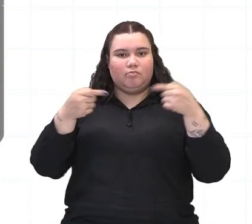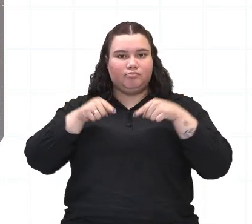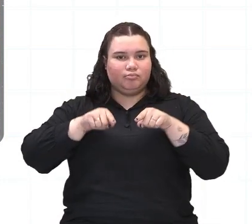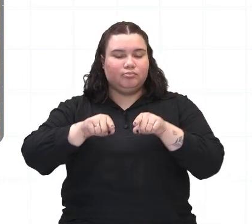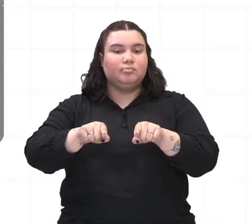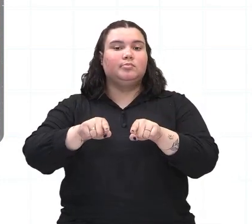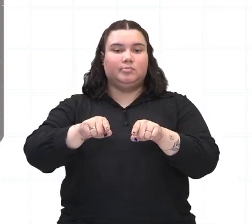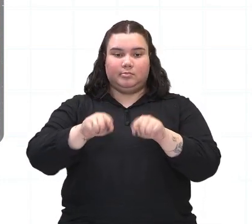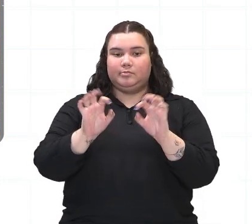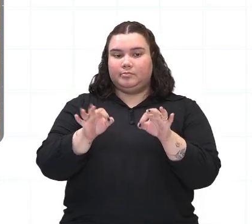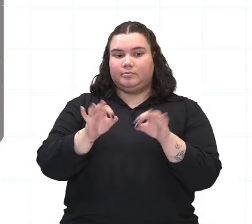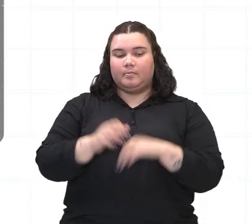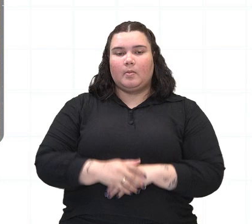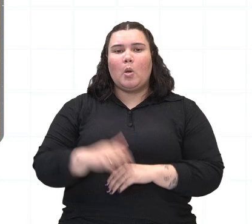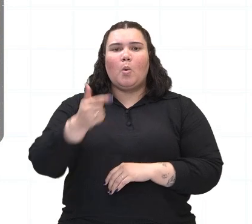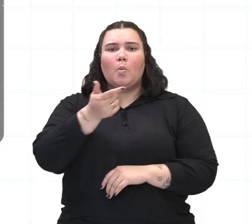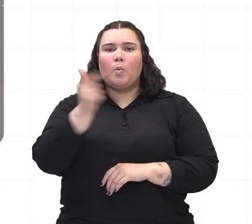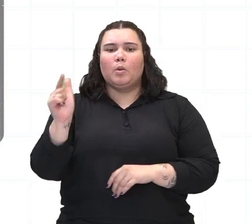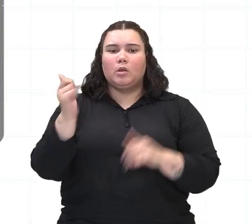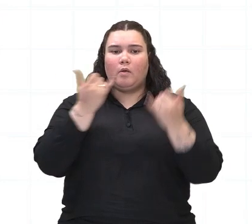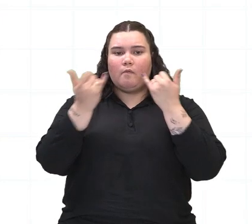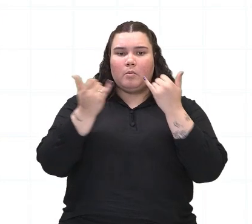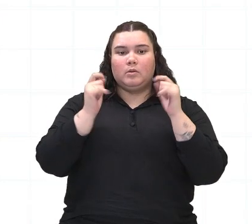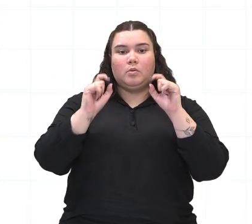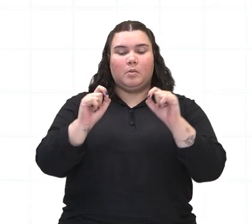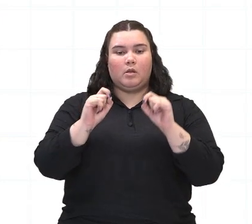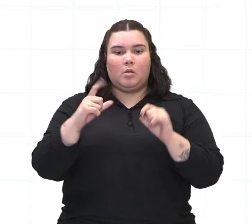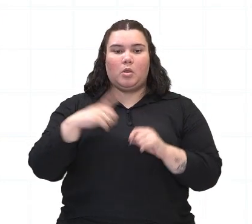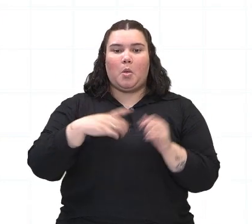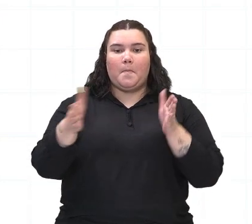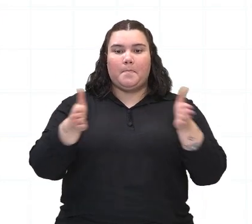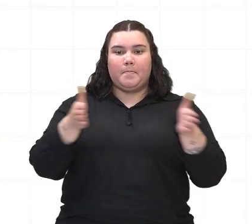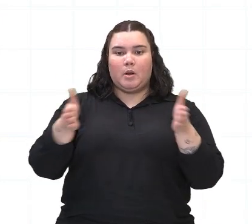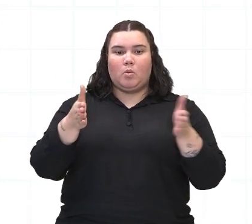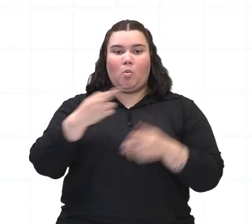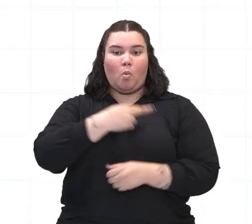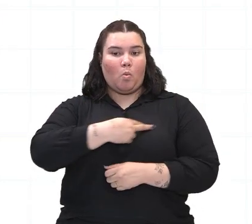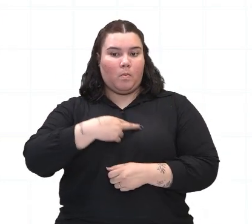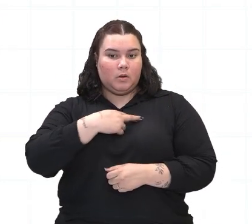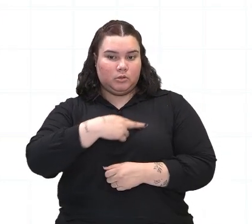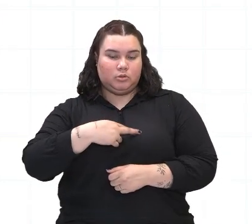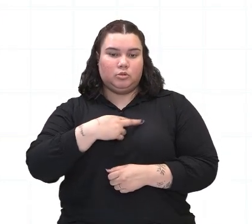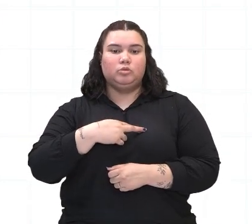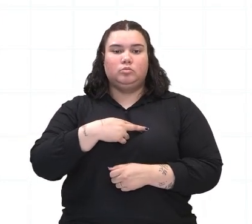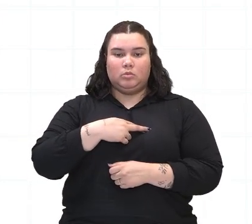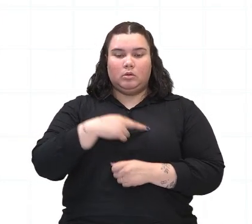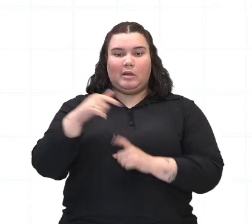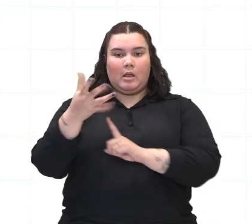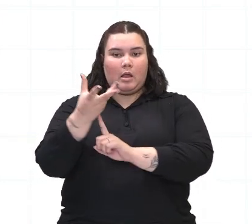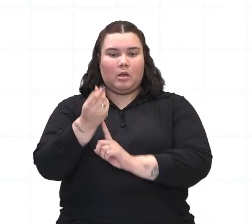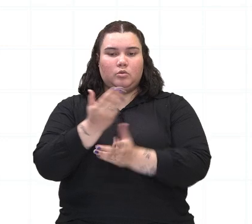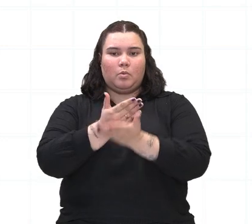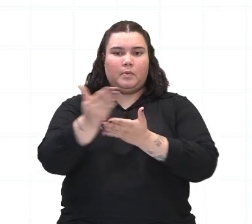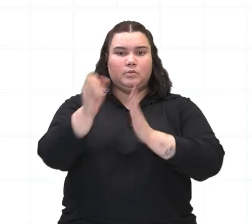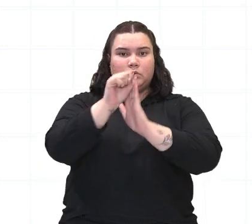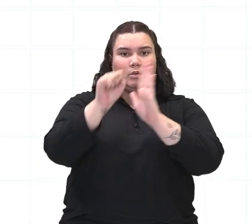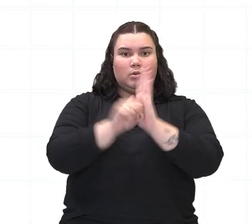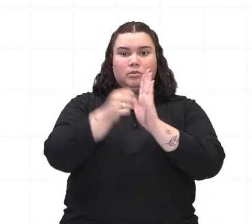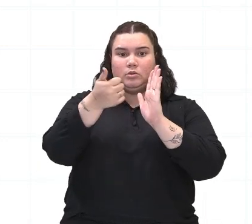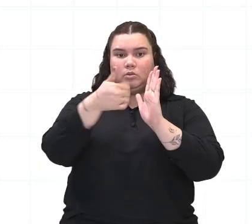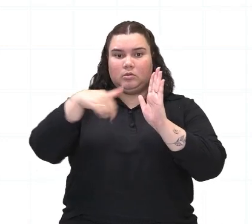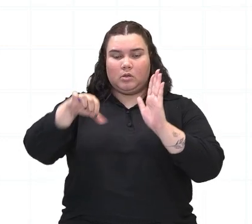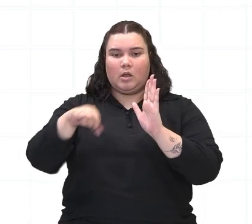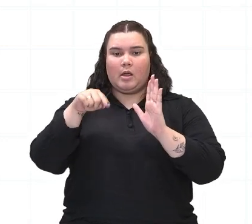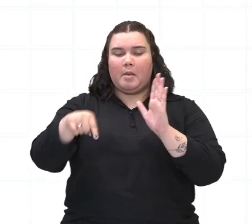do homem outro momento que nós temos é o romantismo o romantismo na arte ele surgiu no início do século XIX uma época